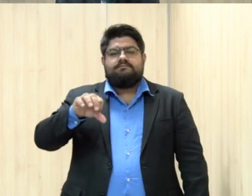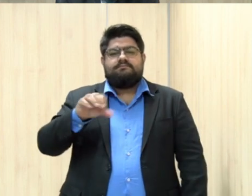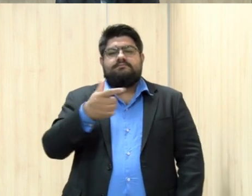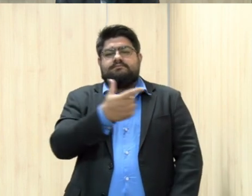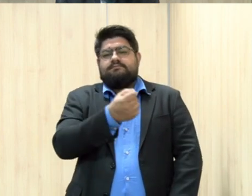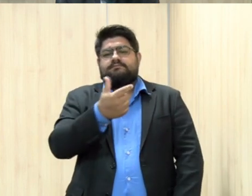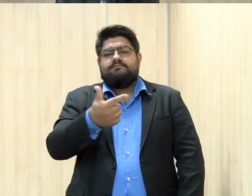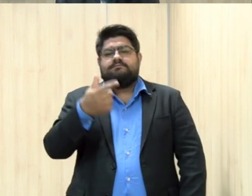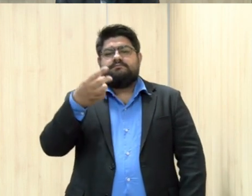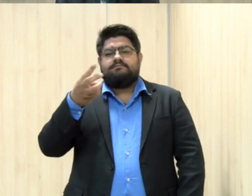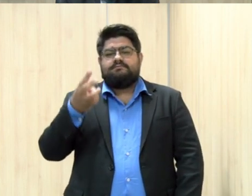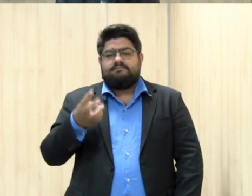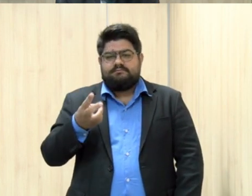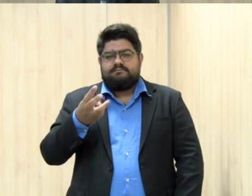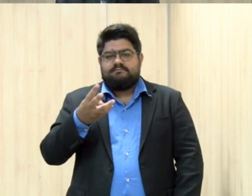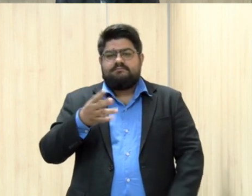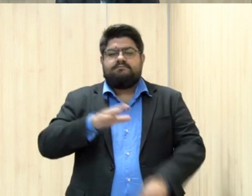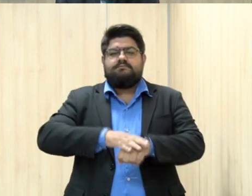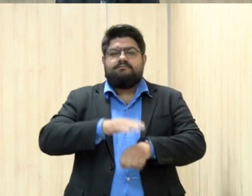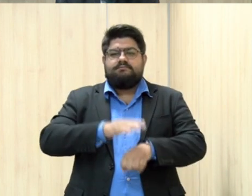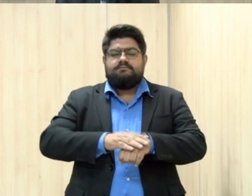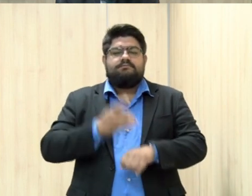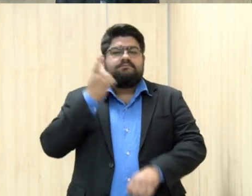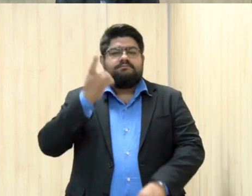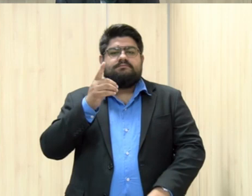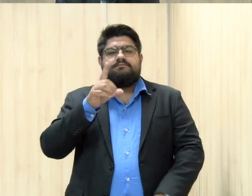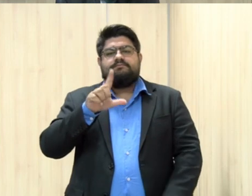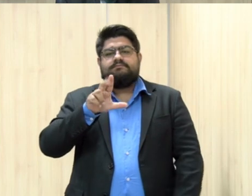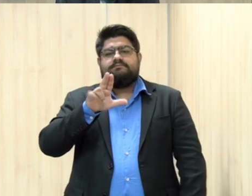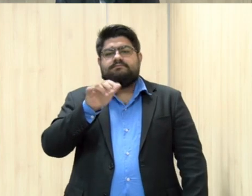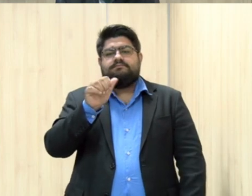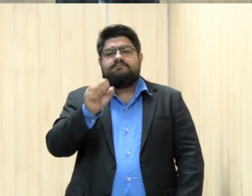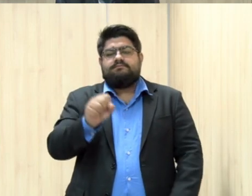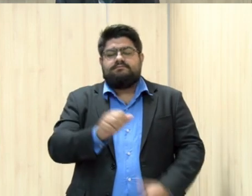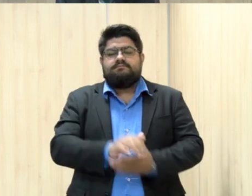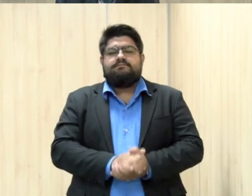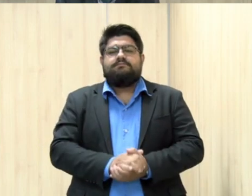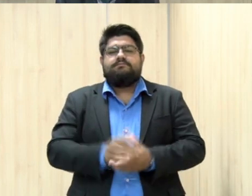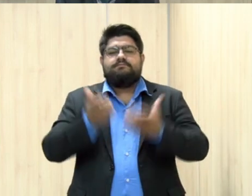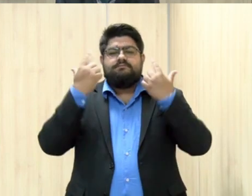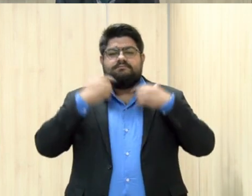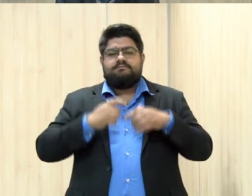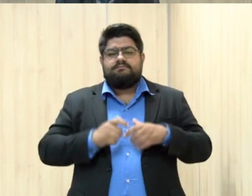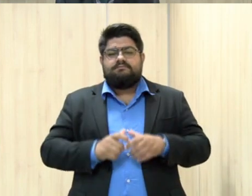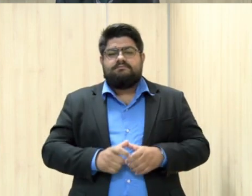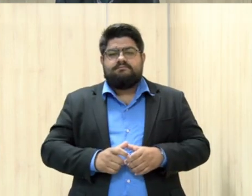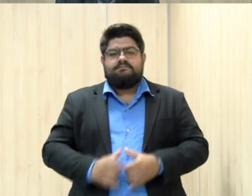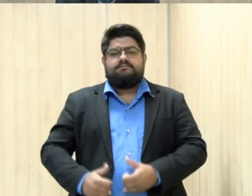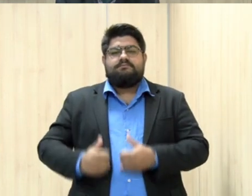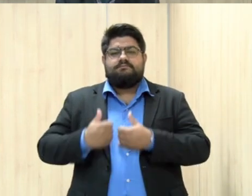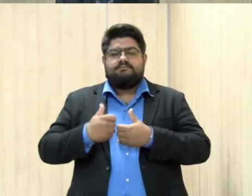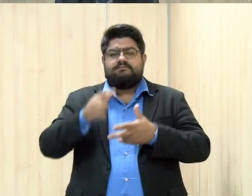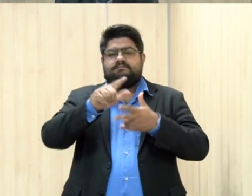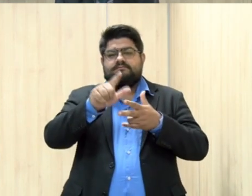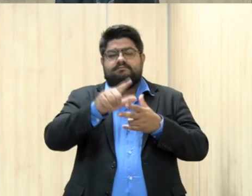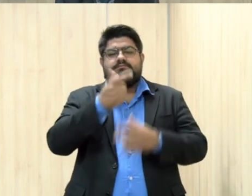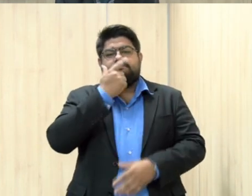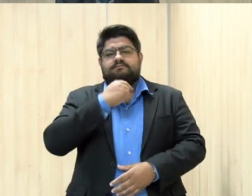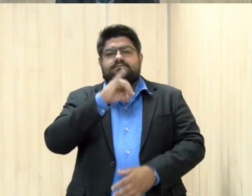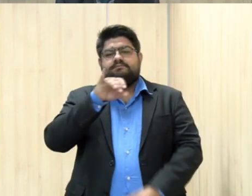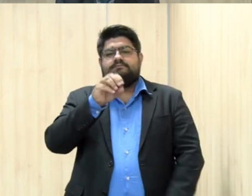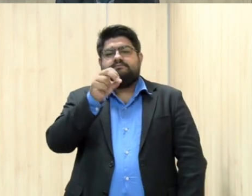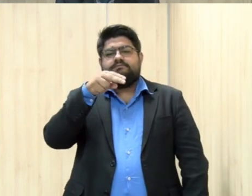de 2023 de autoria Deputado delegado Lucas concede a medalha do método Legislativa senhor